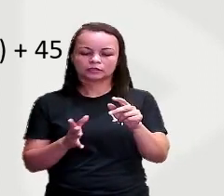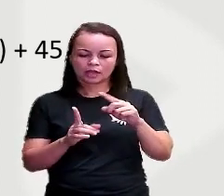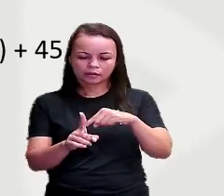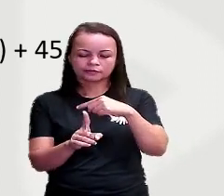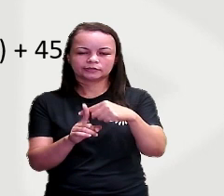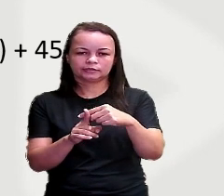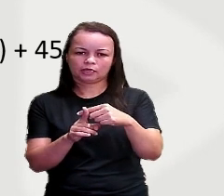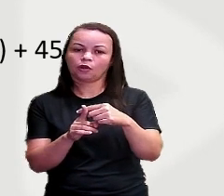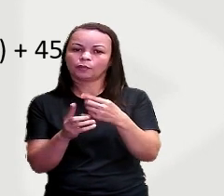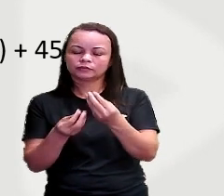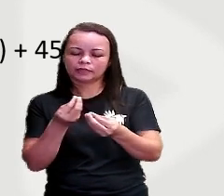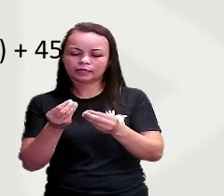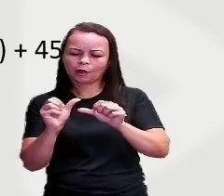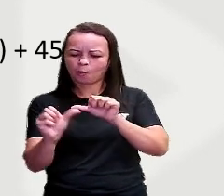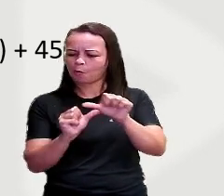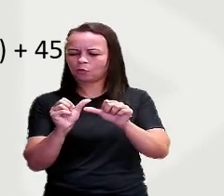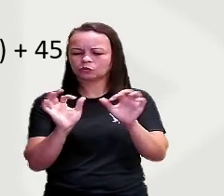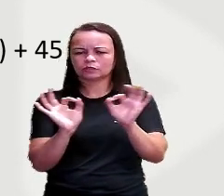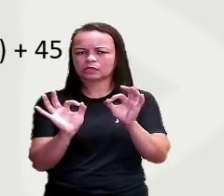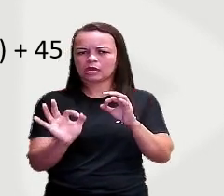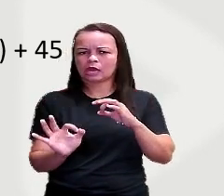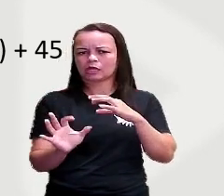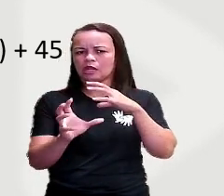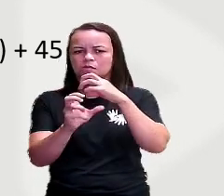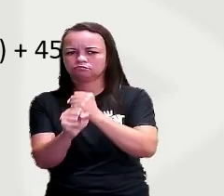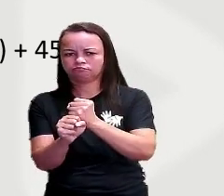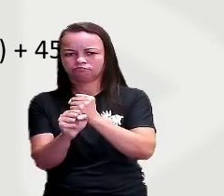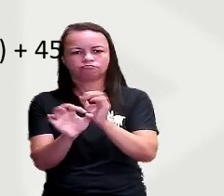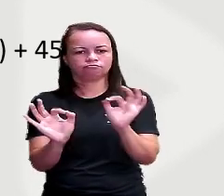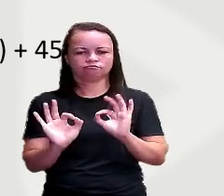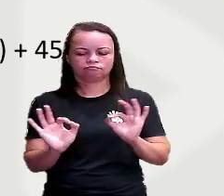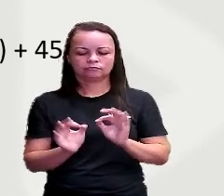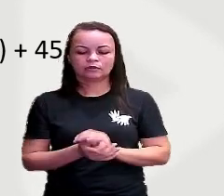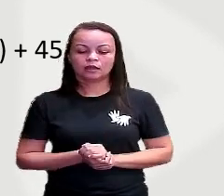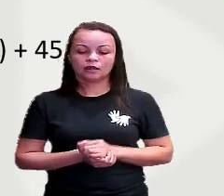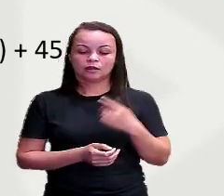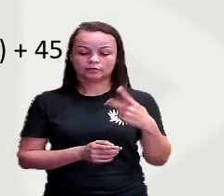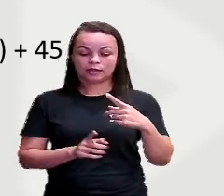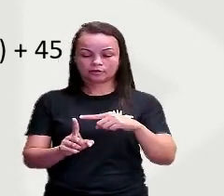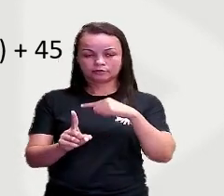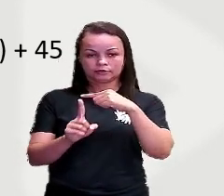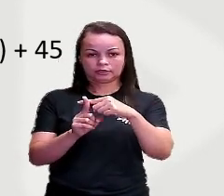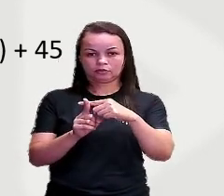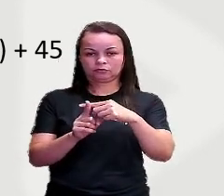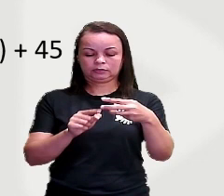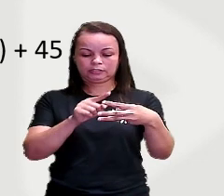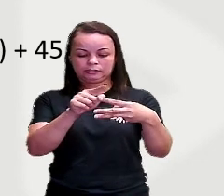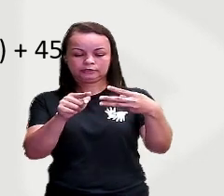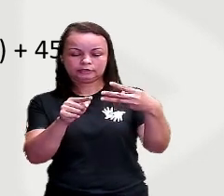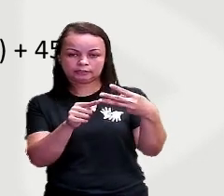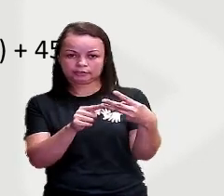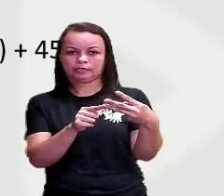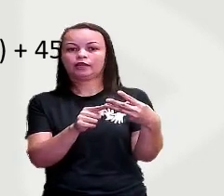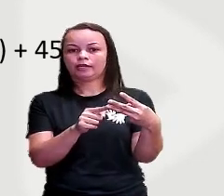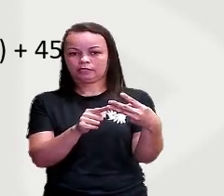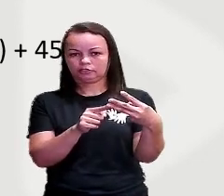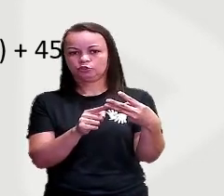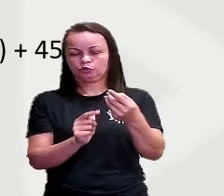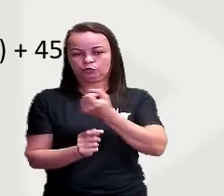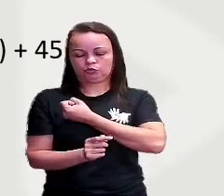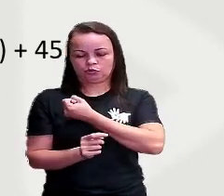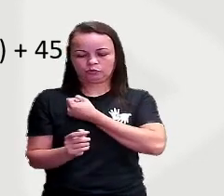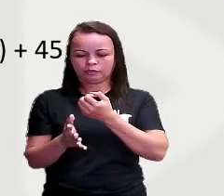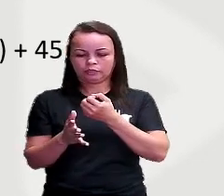parcelas não altera a soma. Ou seja, na adição de 3 números, associando os